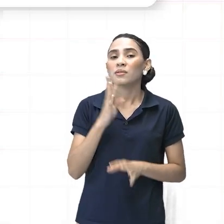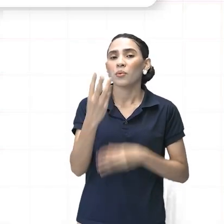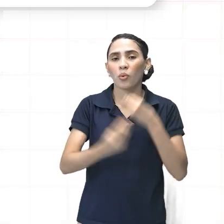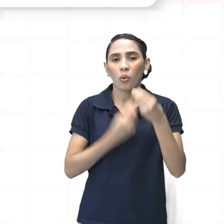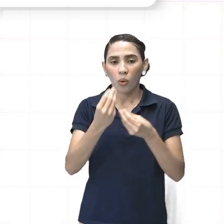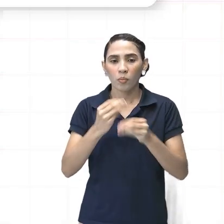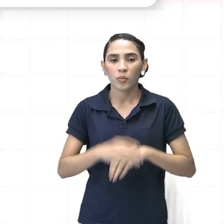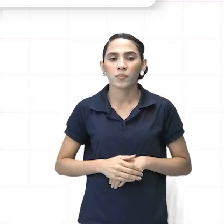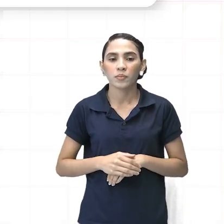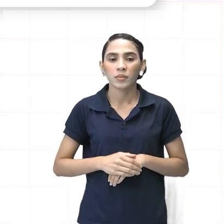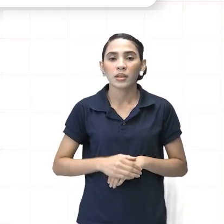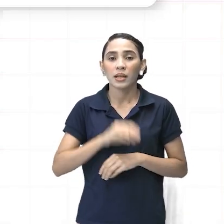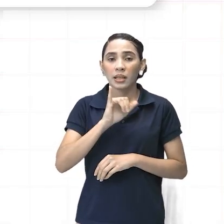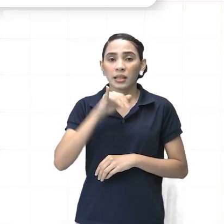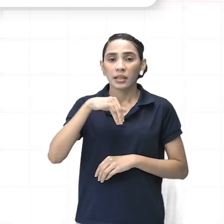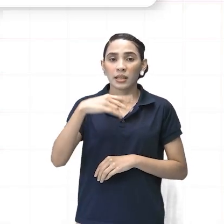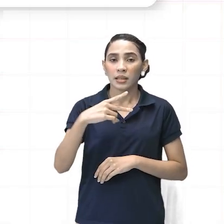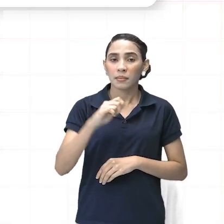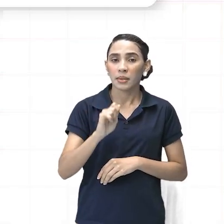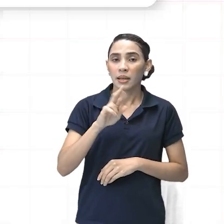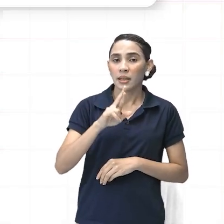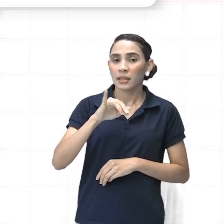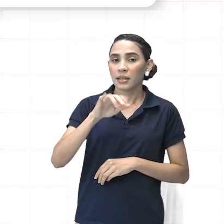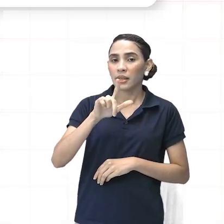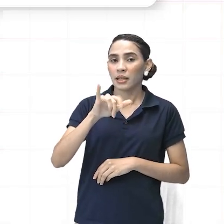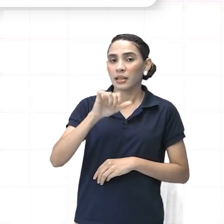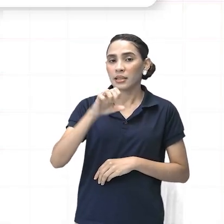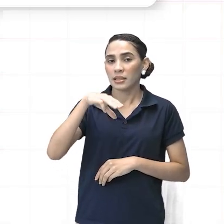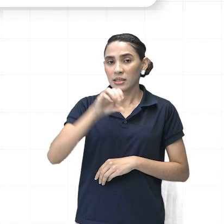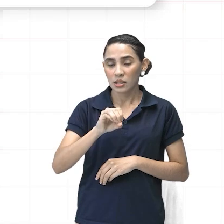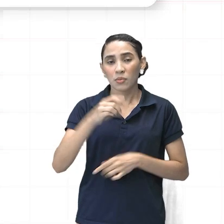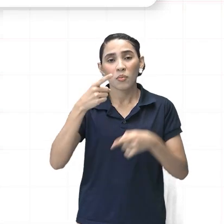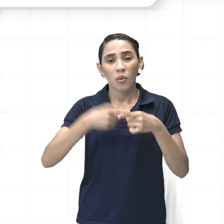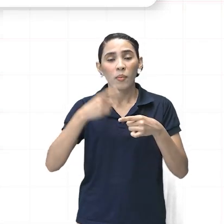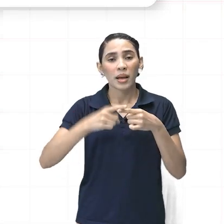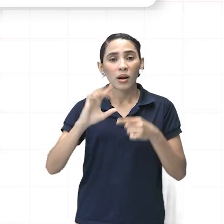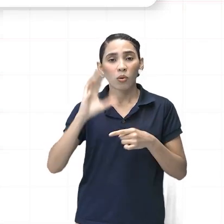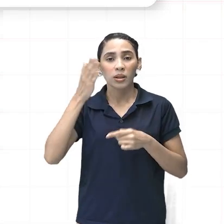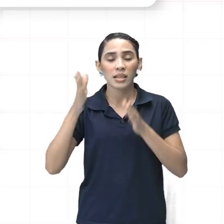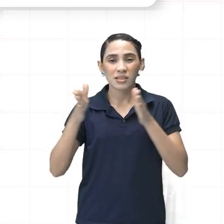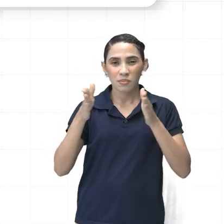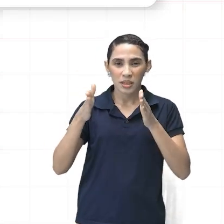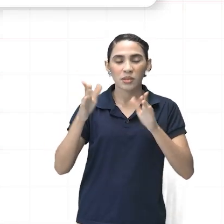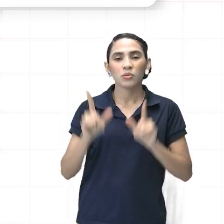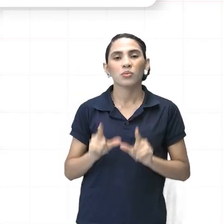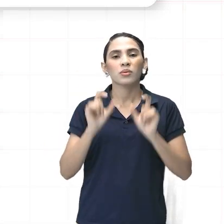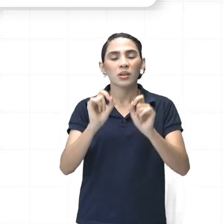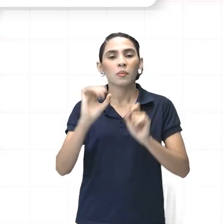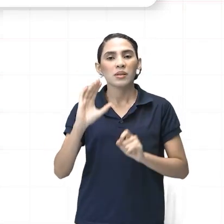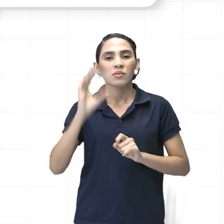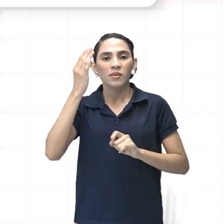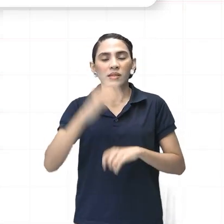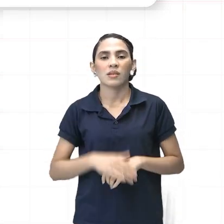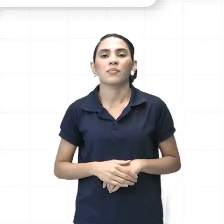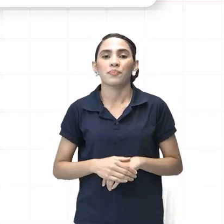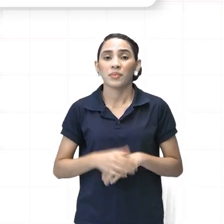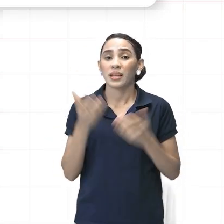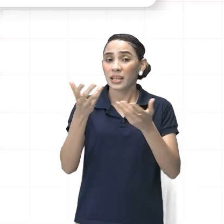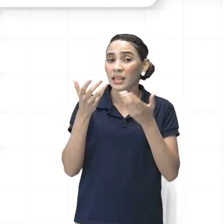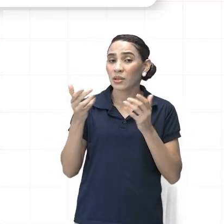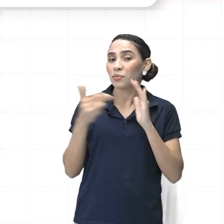aí como o imperialismo, porque ocorre nesse período, né, uma situação em que